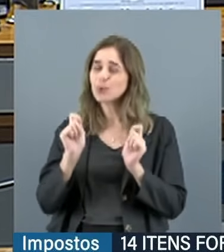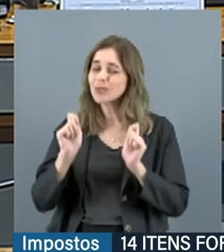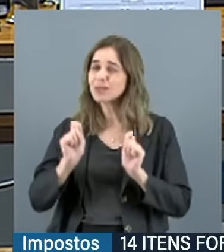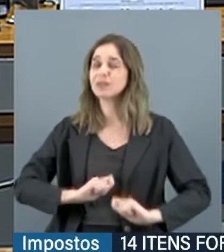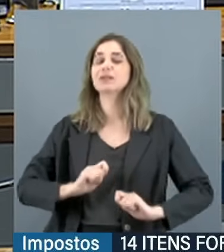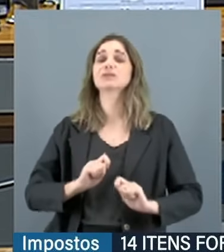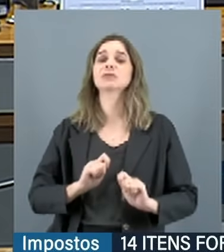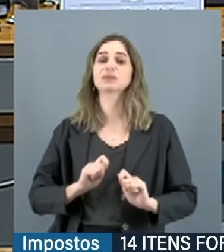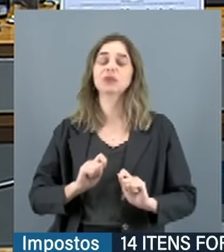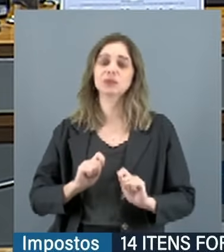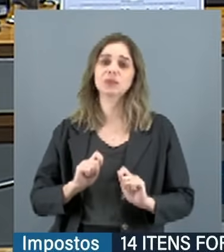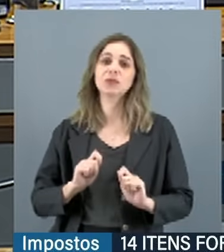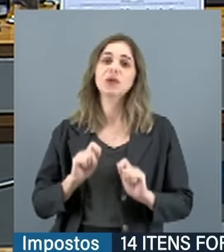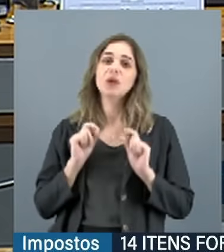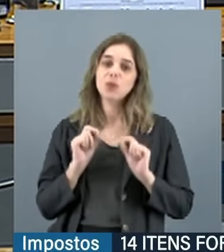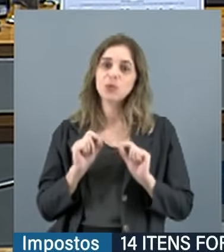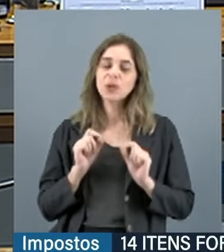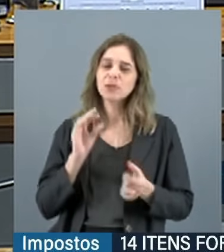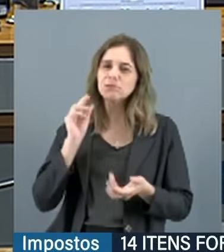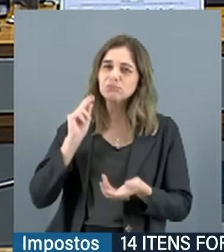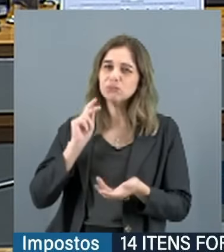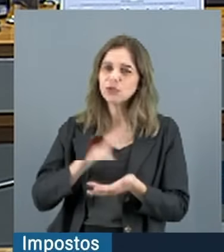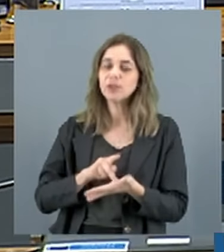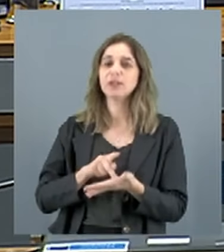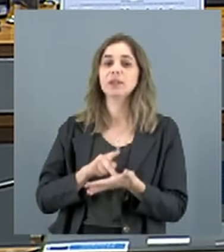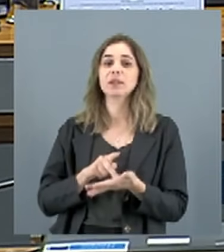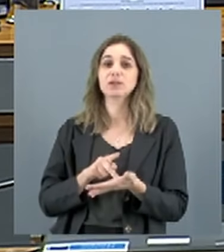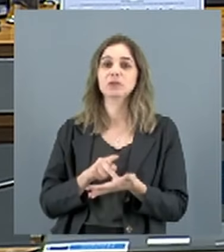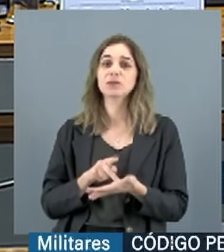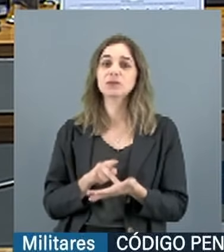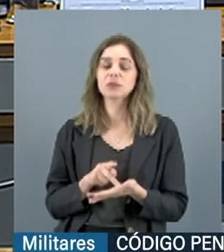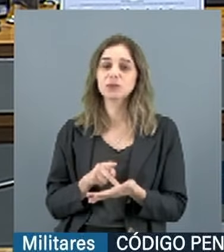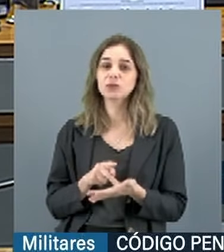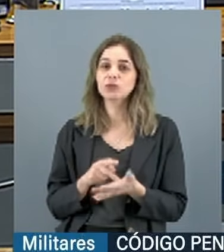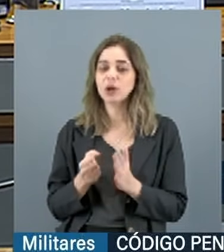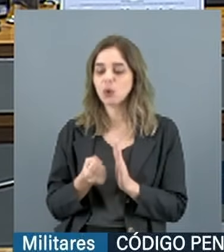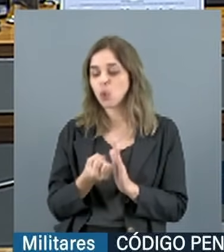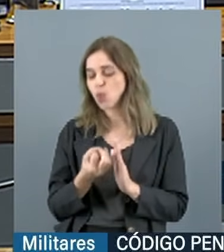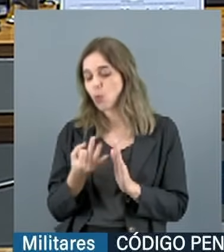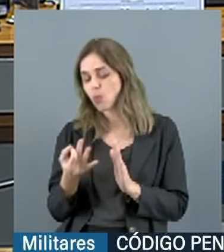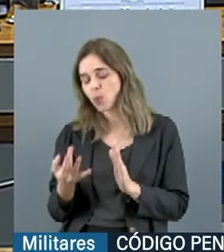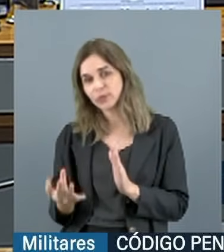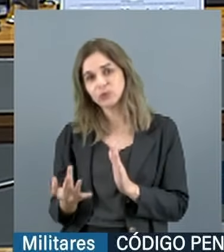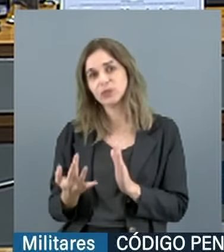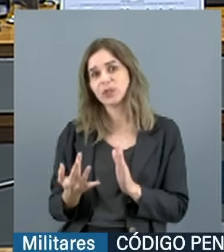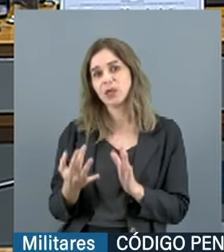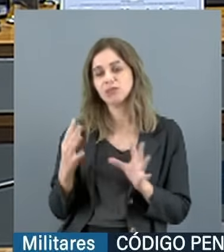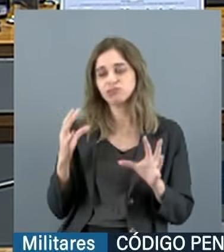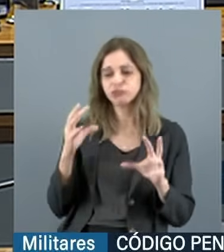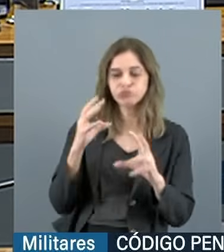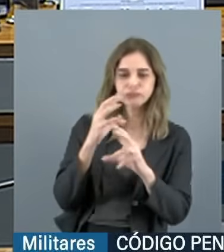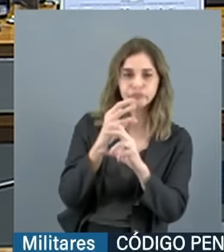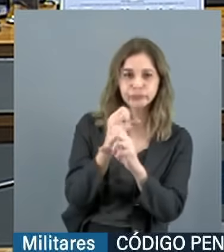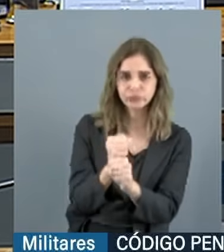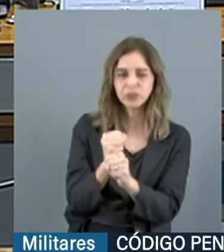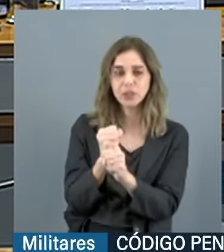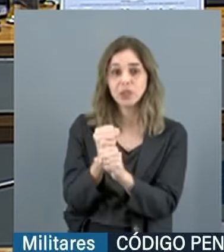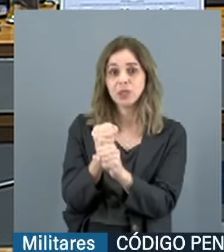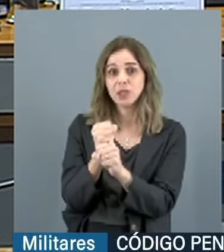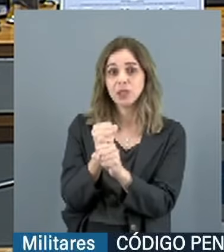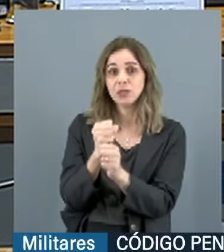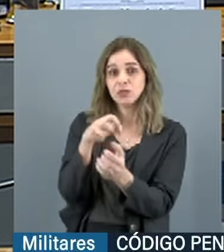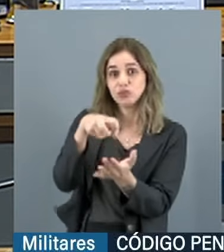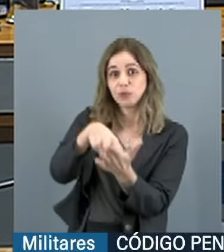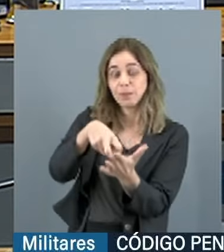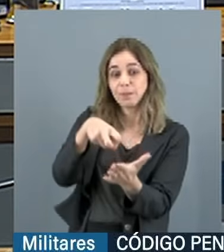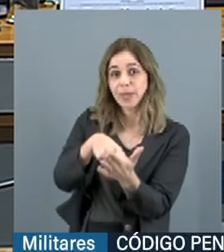há uma possibilidade real de a quantidade, os anos, na verdade, de pena dessa sua primeira condenação,